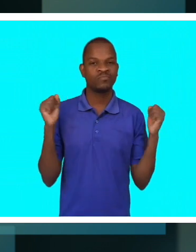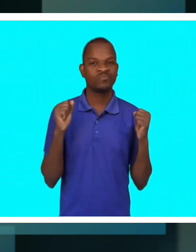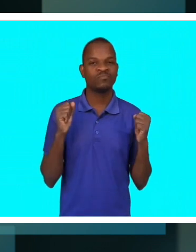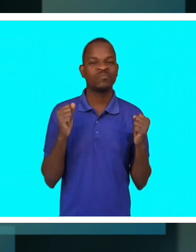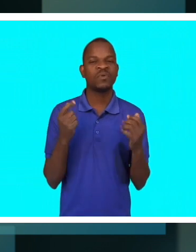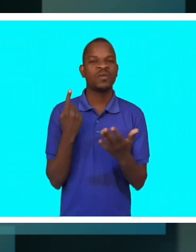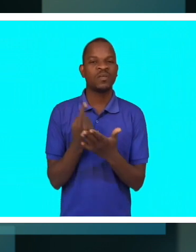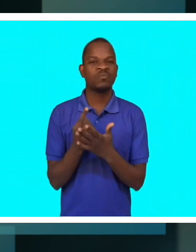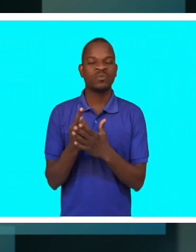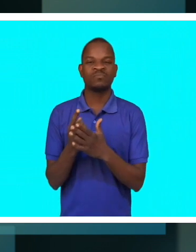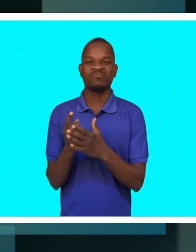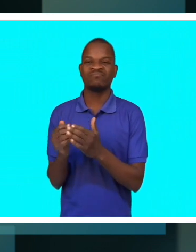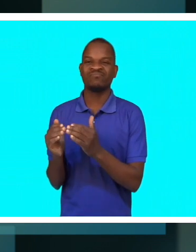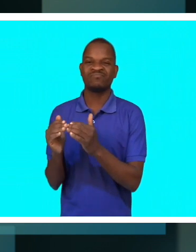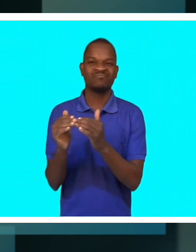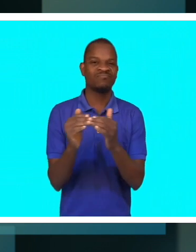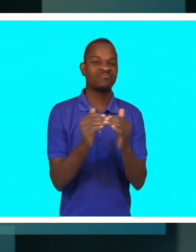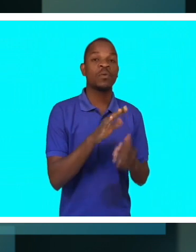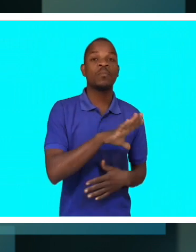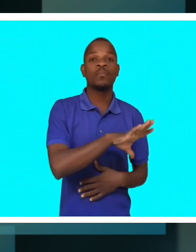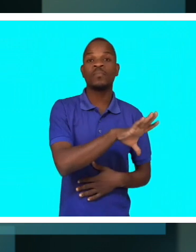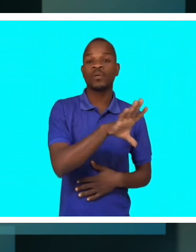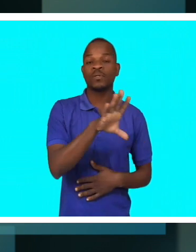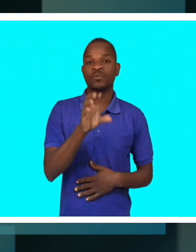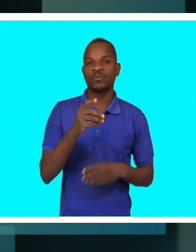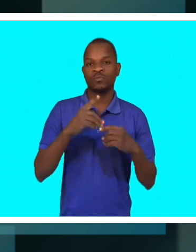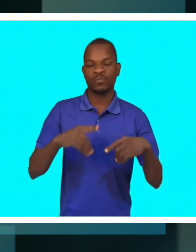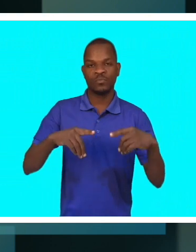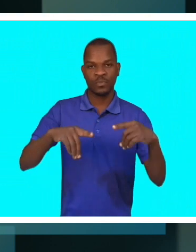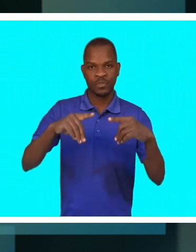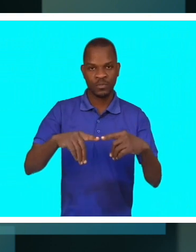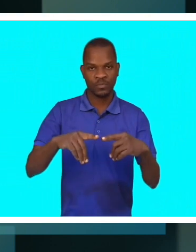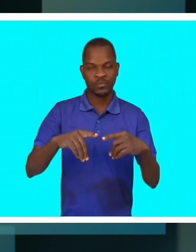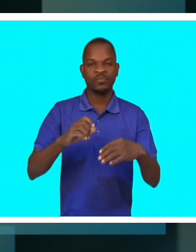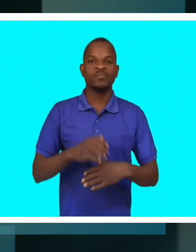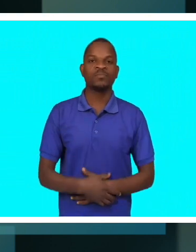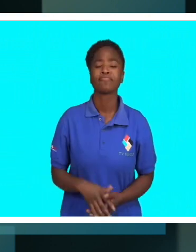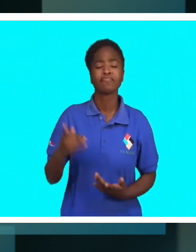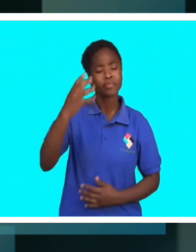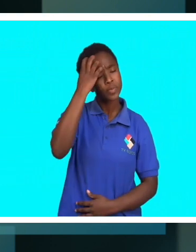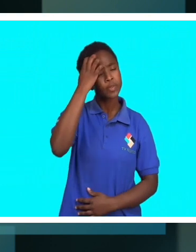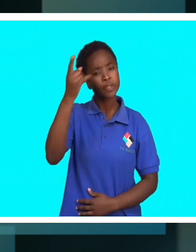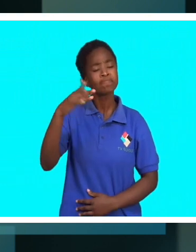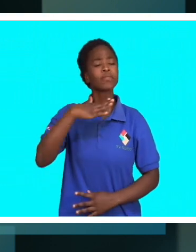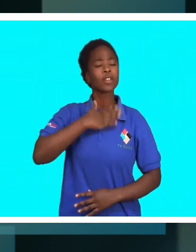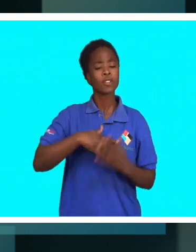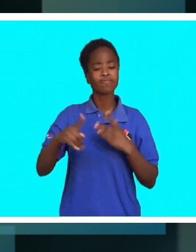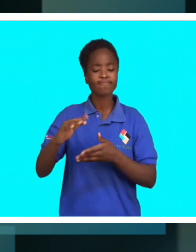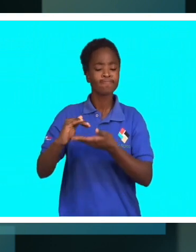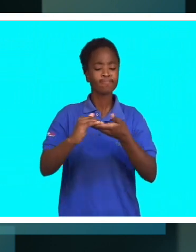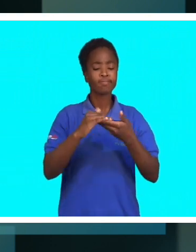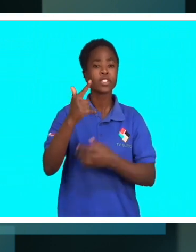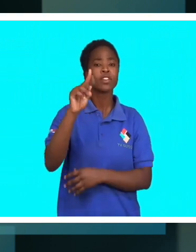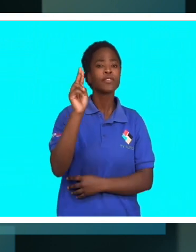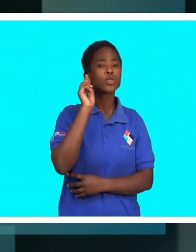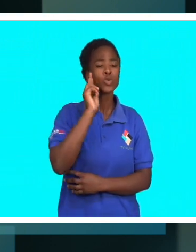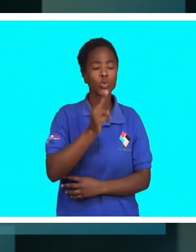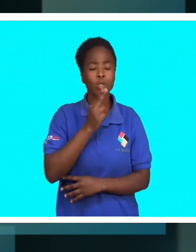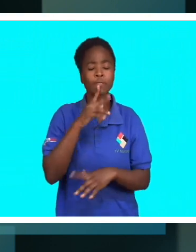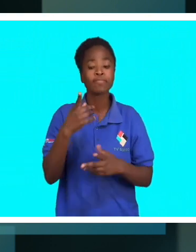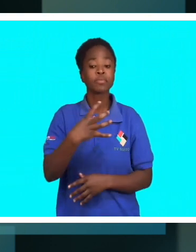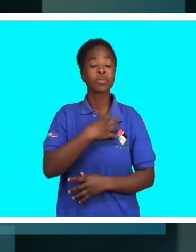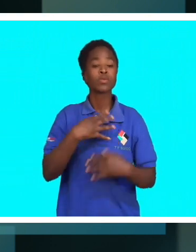saúde deve ser acessível, deve estar disponível para toda a população. A governante destacou a parceria